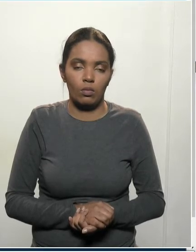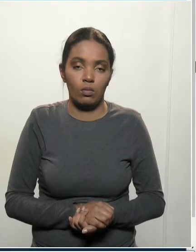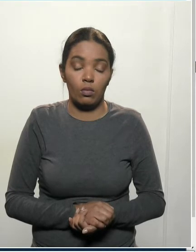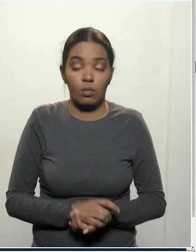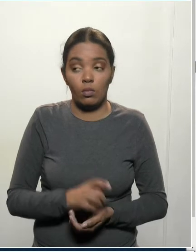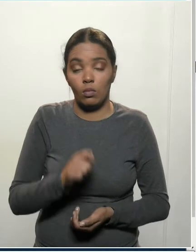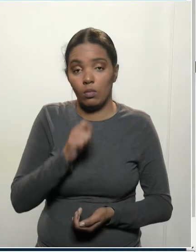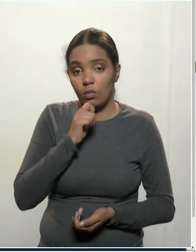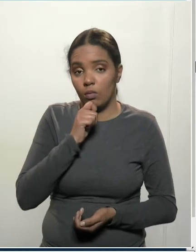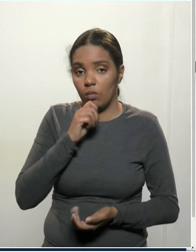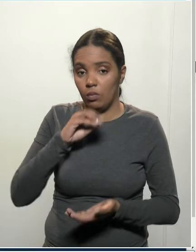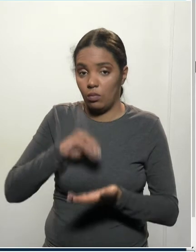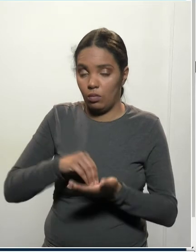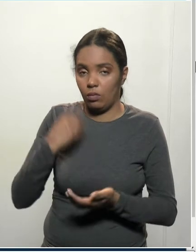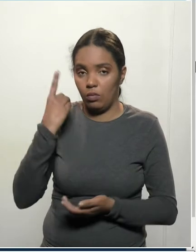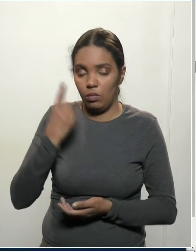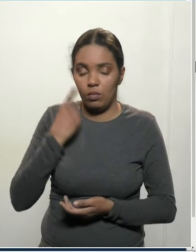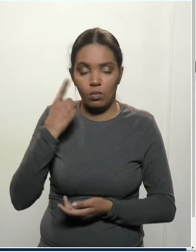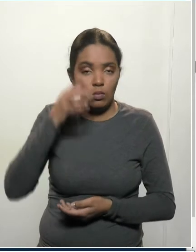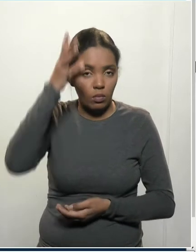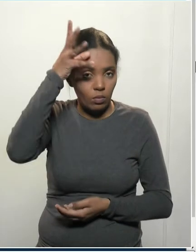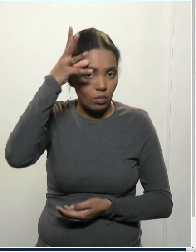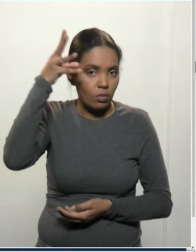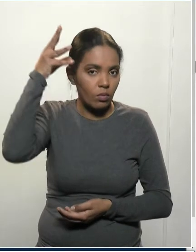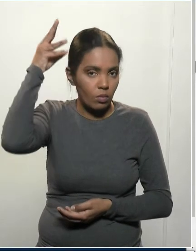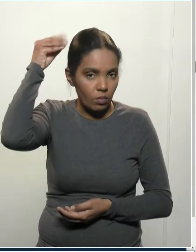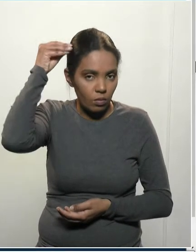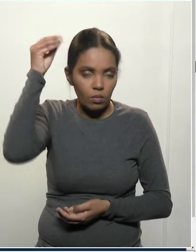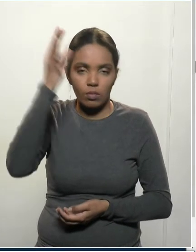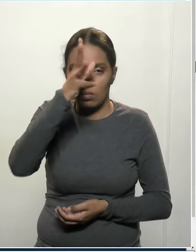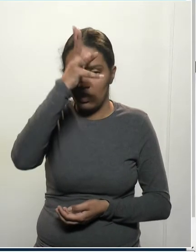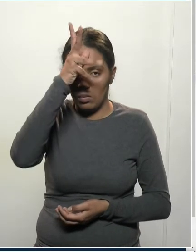Ainda dependemos do voto do deputado Artagão, Galo,